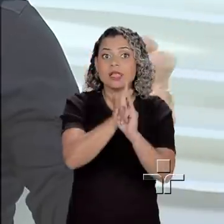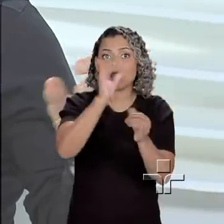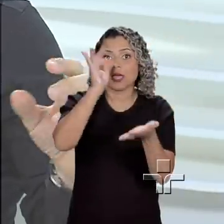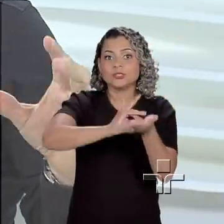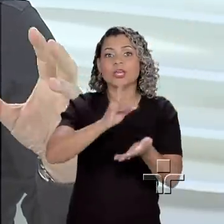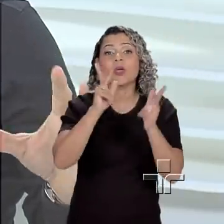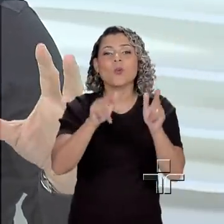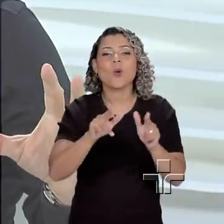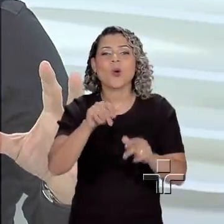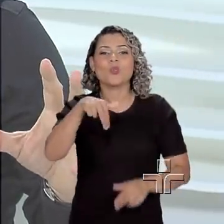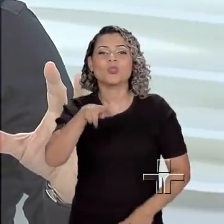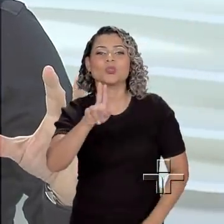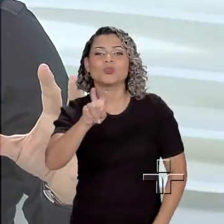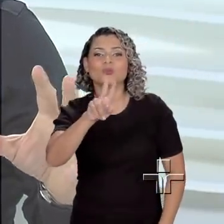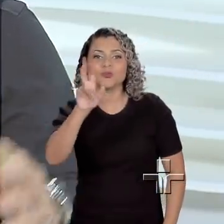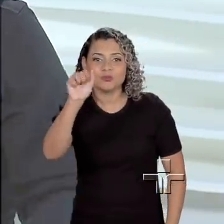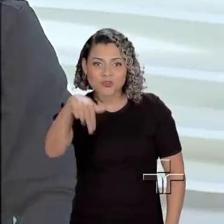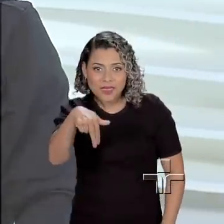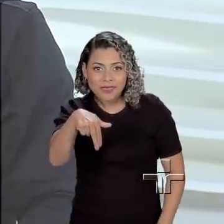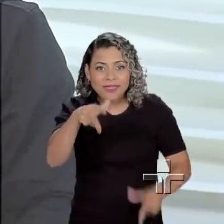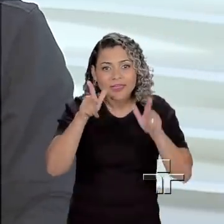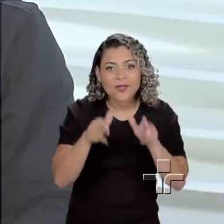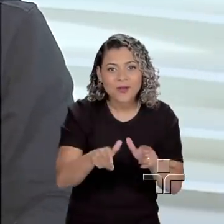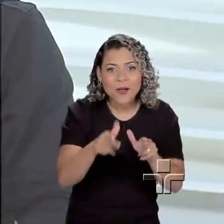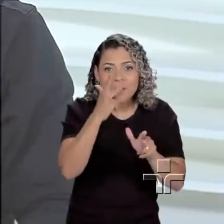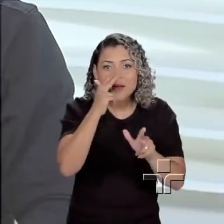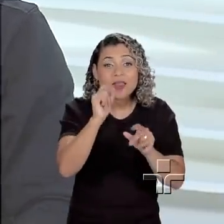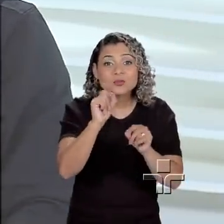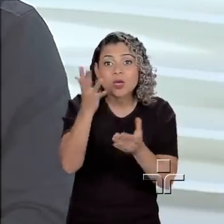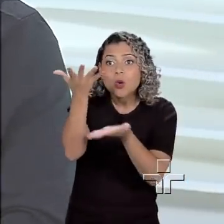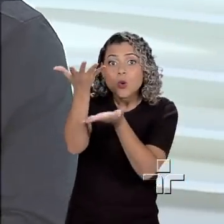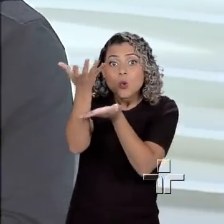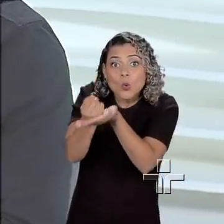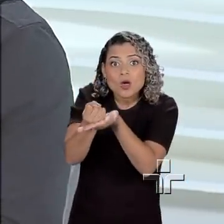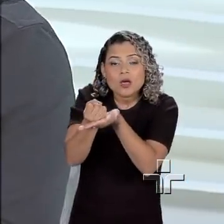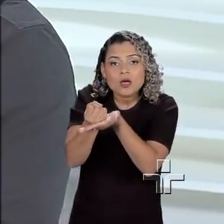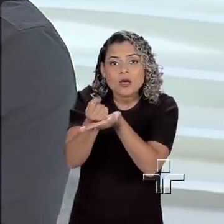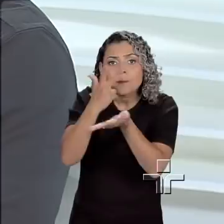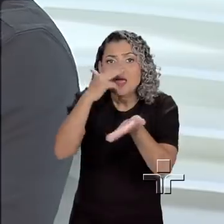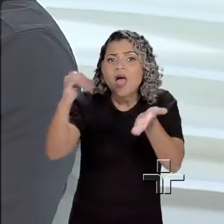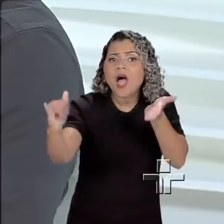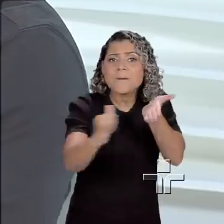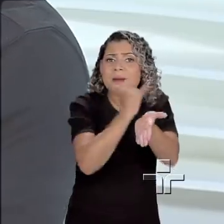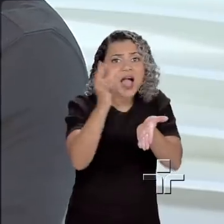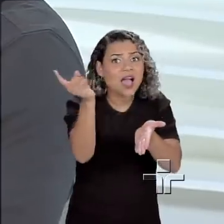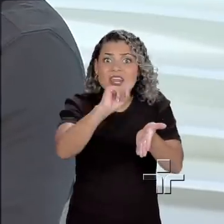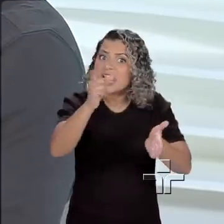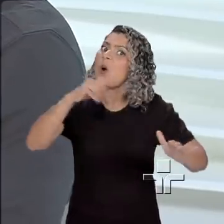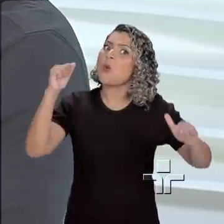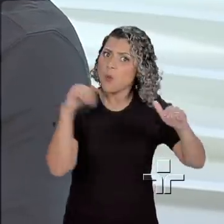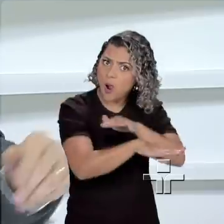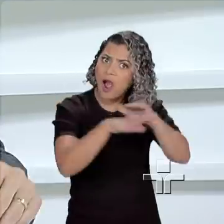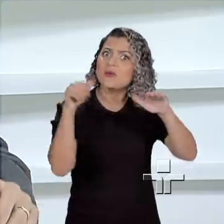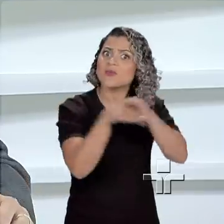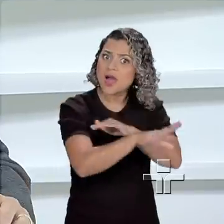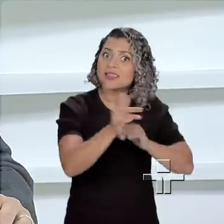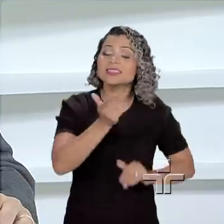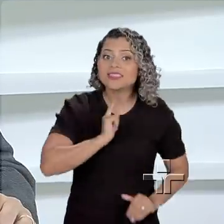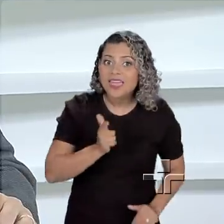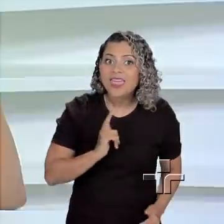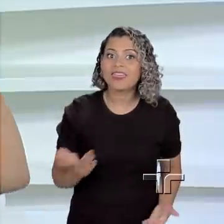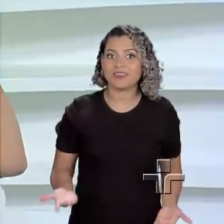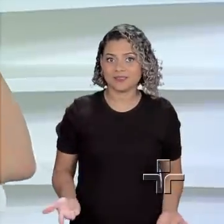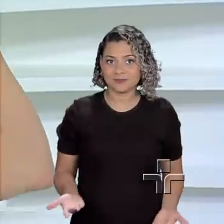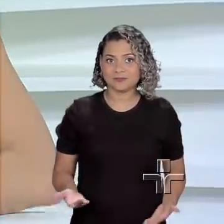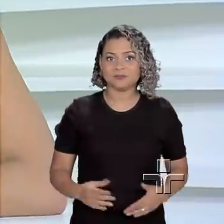nuvem, você não tem certeza que aquilo foi apagado. Ele simplesmente desapareceu da sua linha divisada. Fernanda. Já que o cara pediu